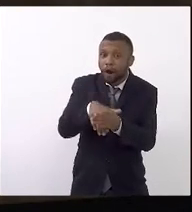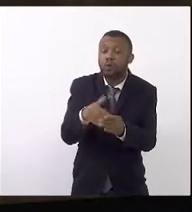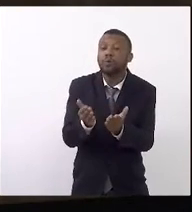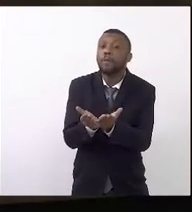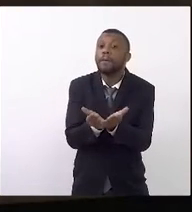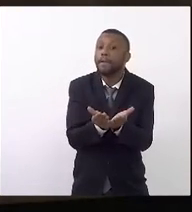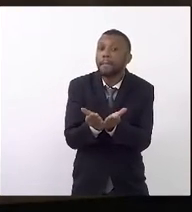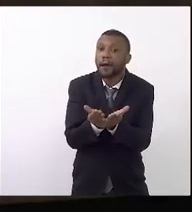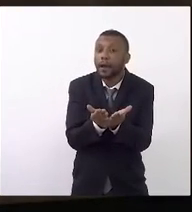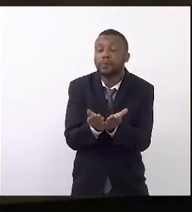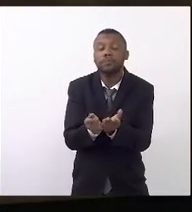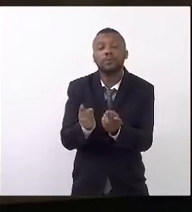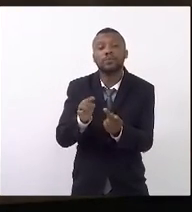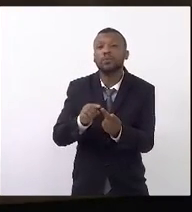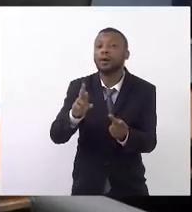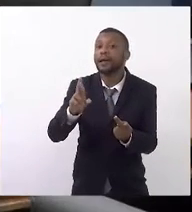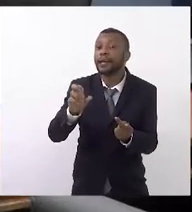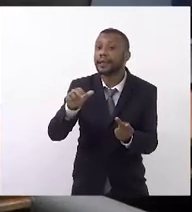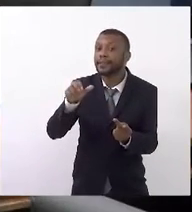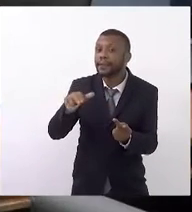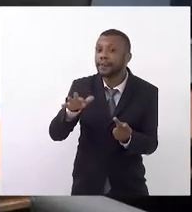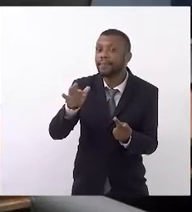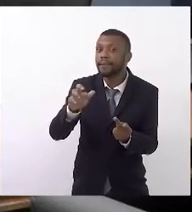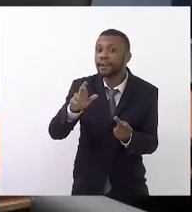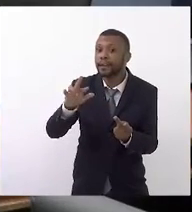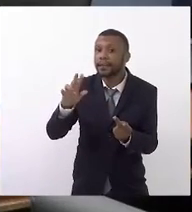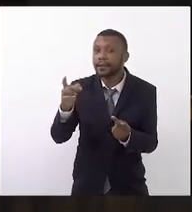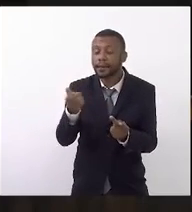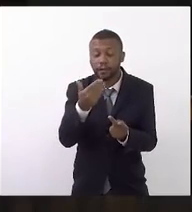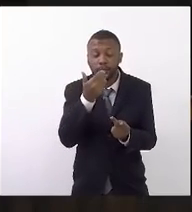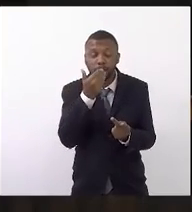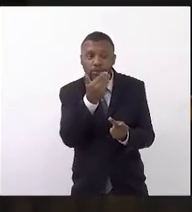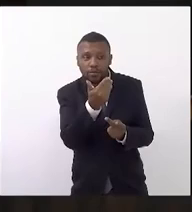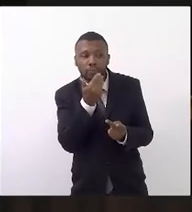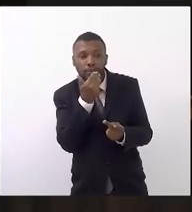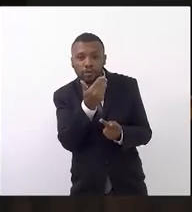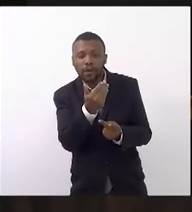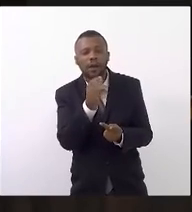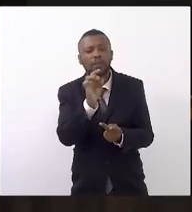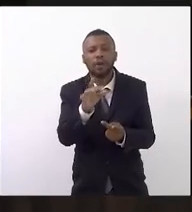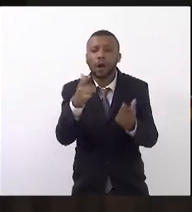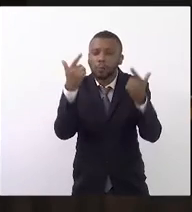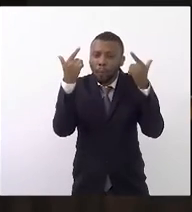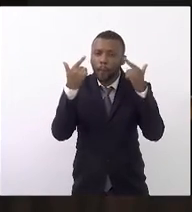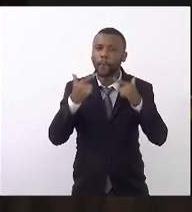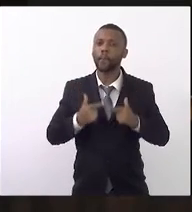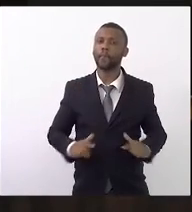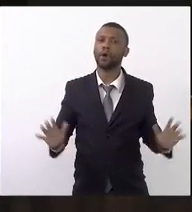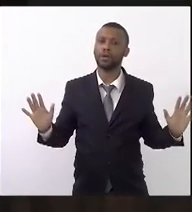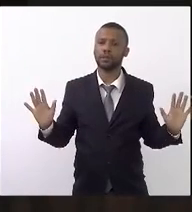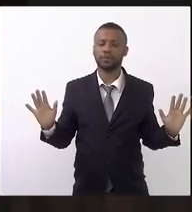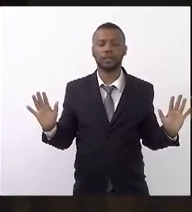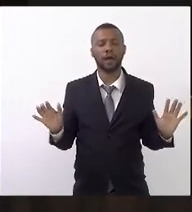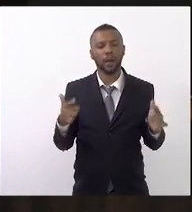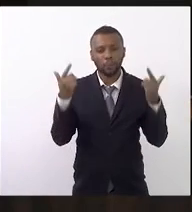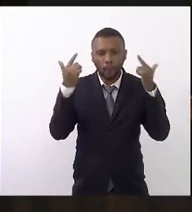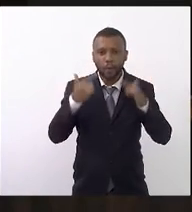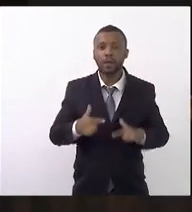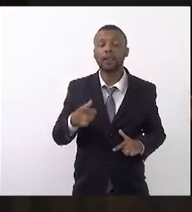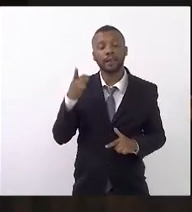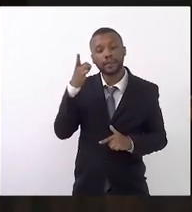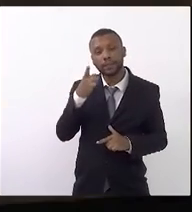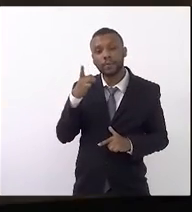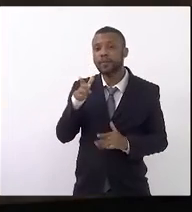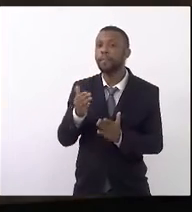do Renan Ferreirinha? Já votei. Vou pedir, peço à mesa para registrar são abstenção. No painel, voto de abstenção do deputado Bebeto